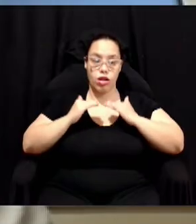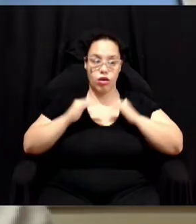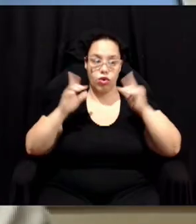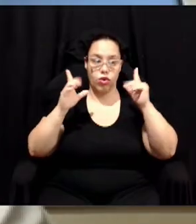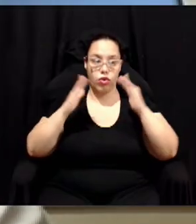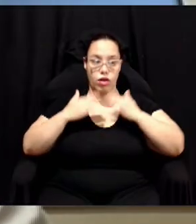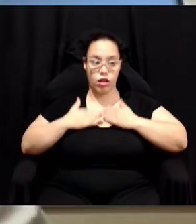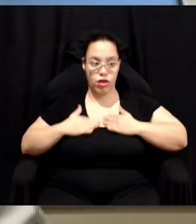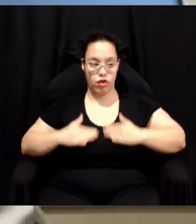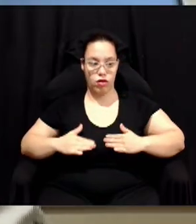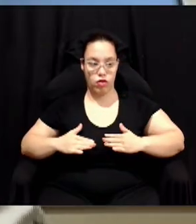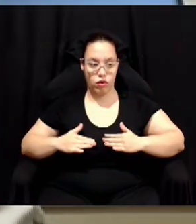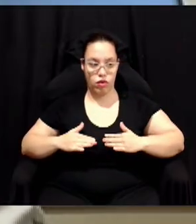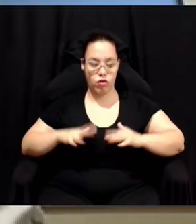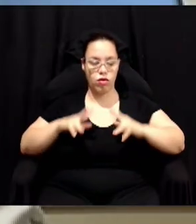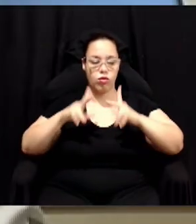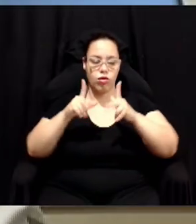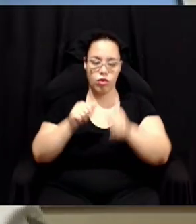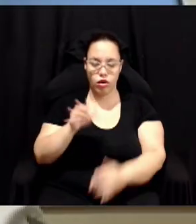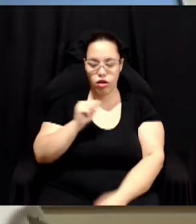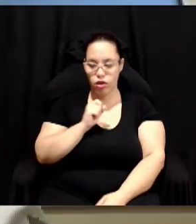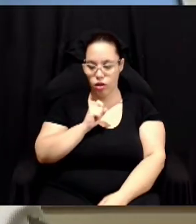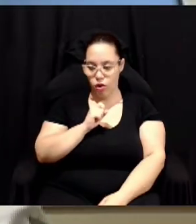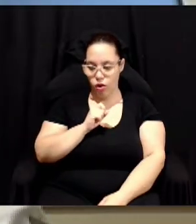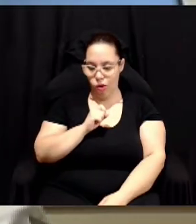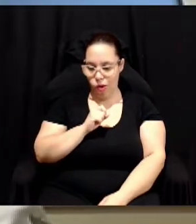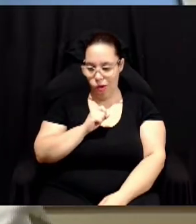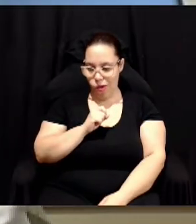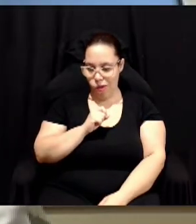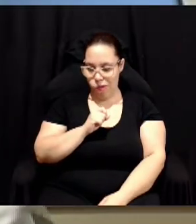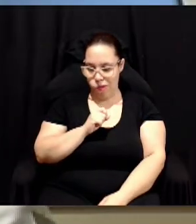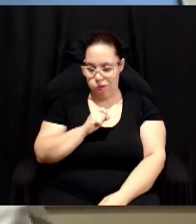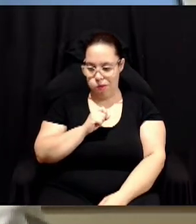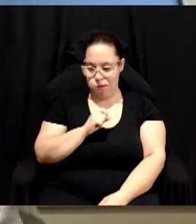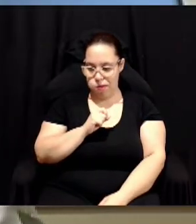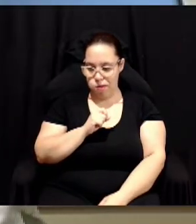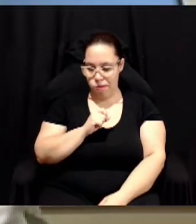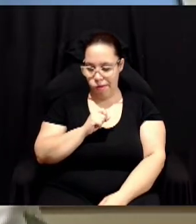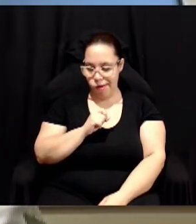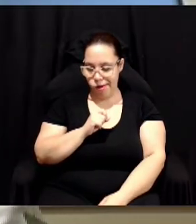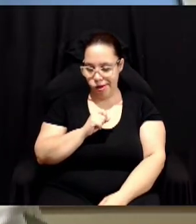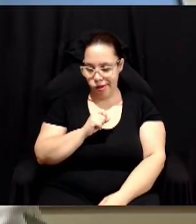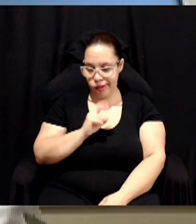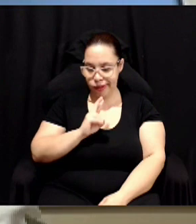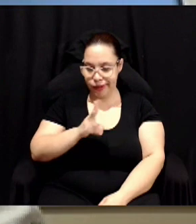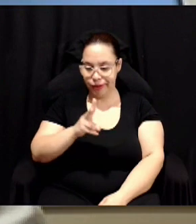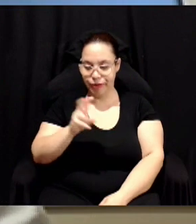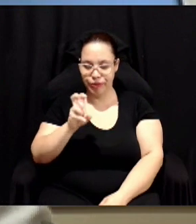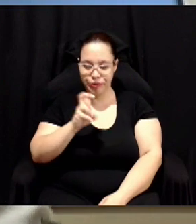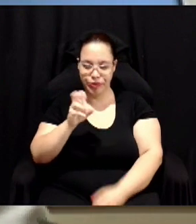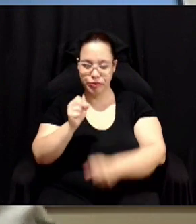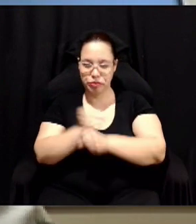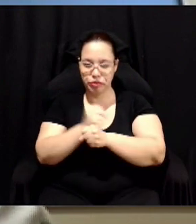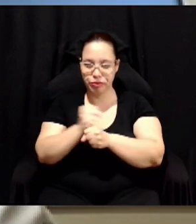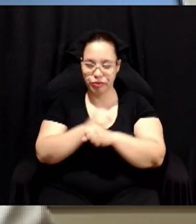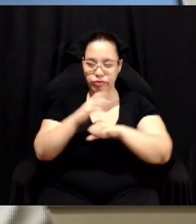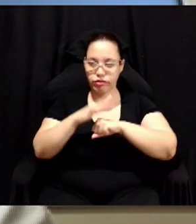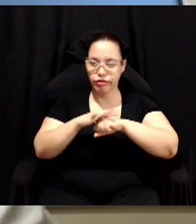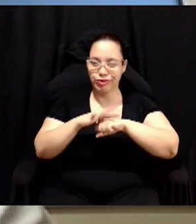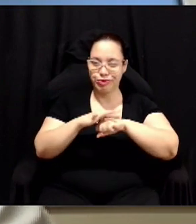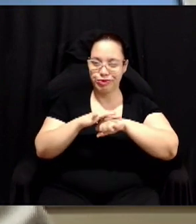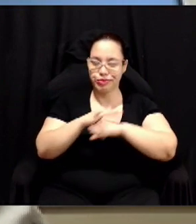de modo geral, se torna bem evidente com uns 5 anos de doença e